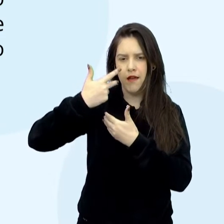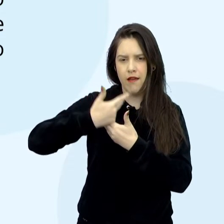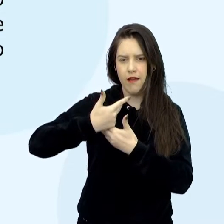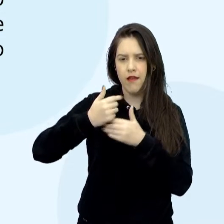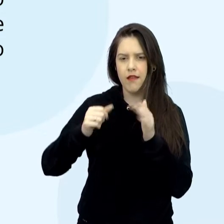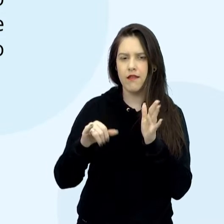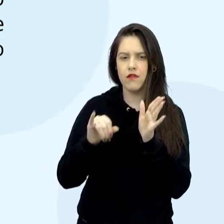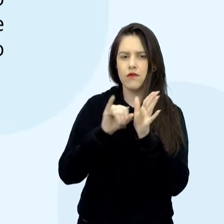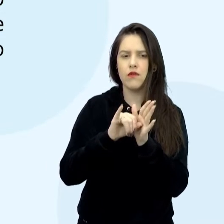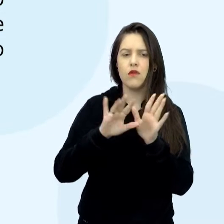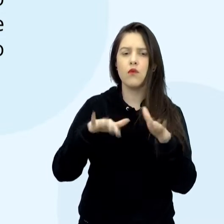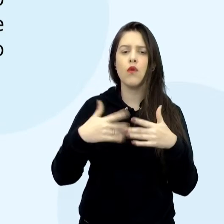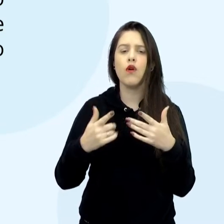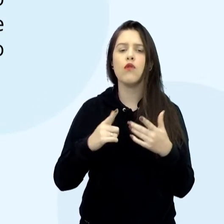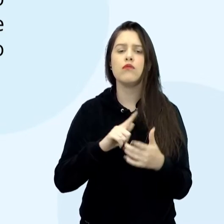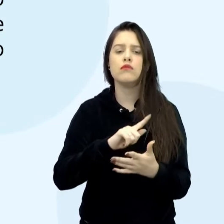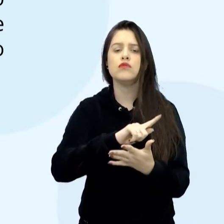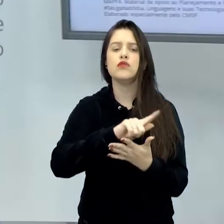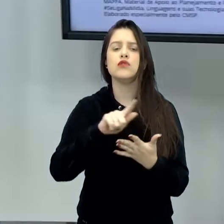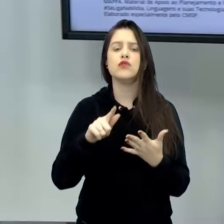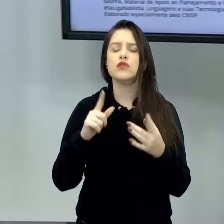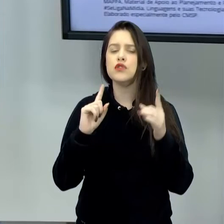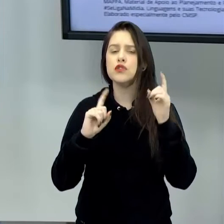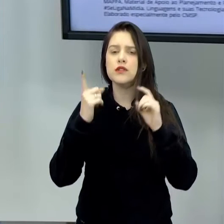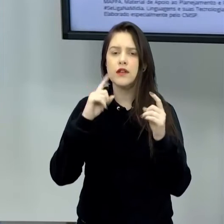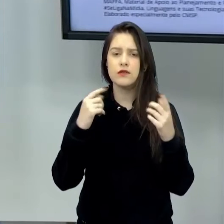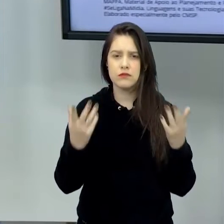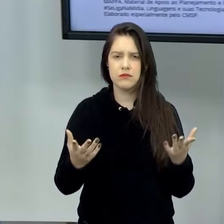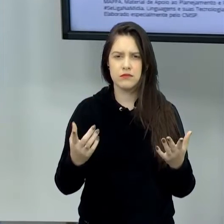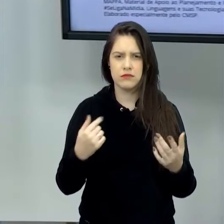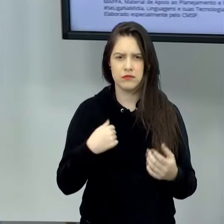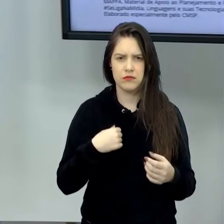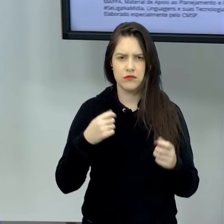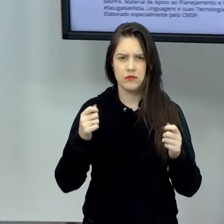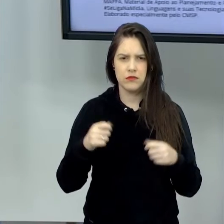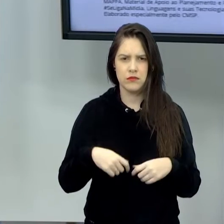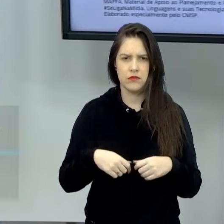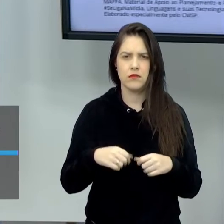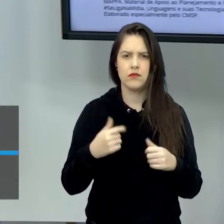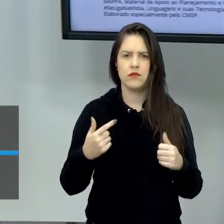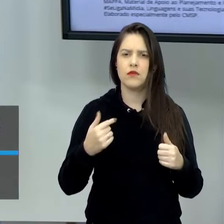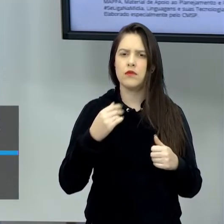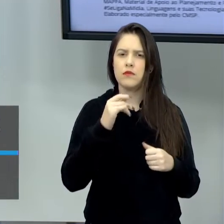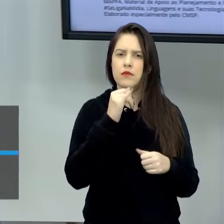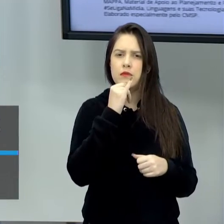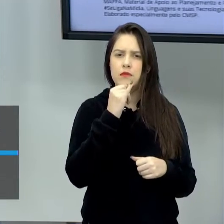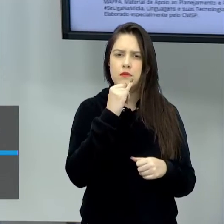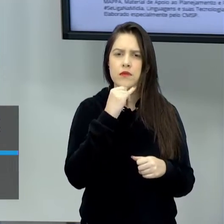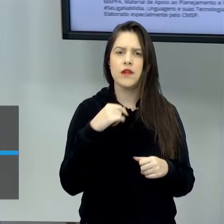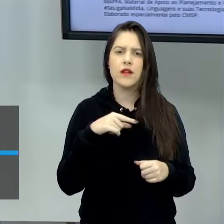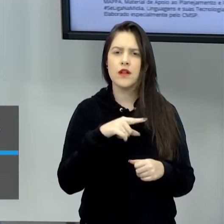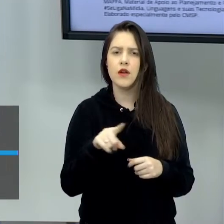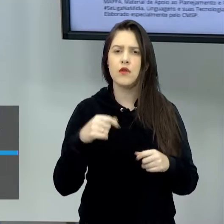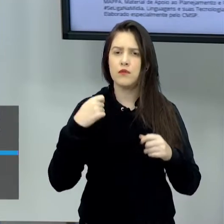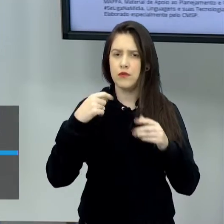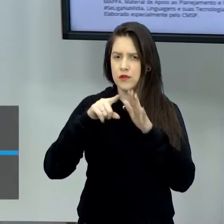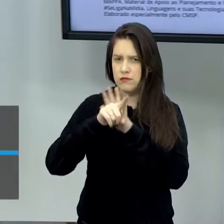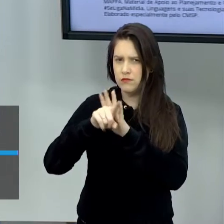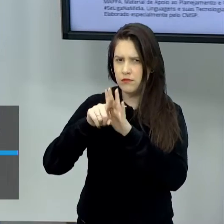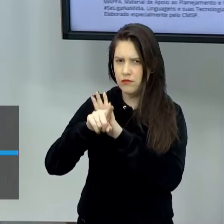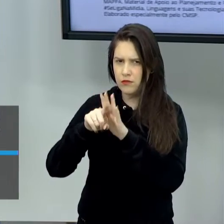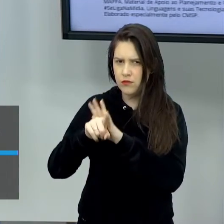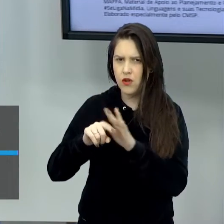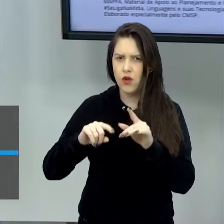é o gesto que o retrata. Então, podem voltar aqui comigo, foi isso que eu expliquei. Vocês vão pensar em situações